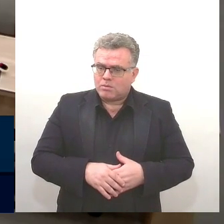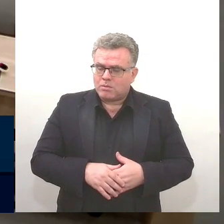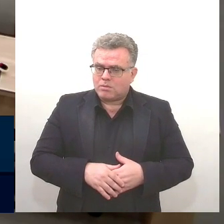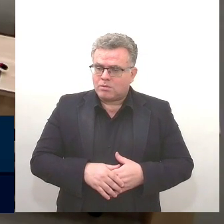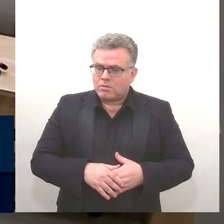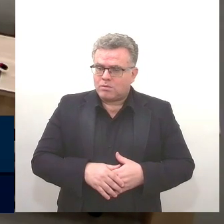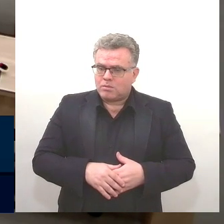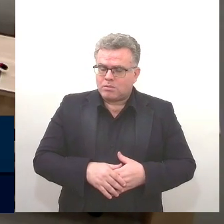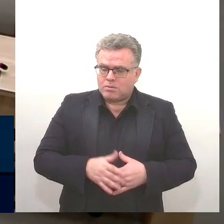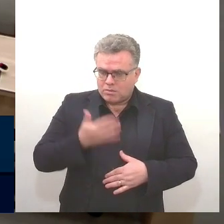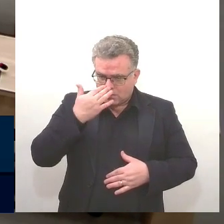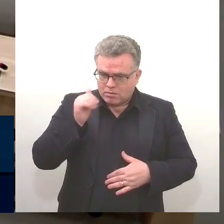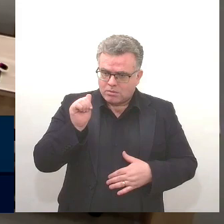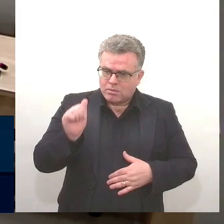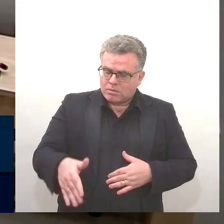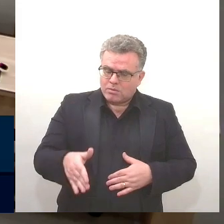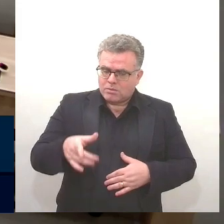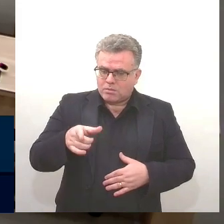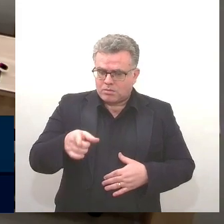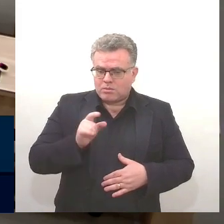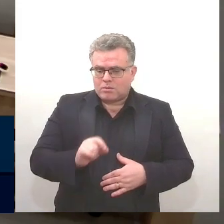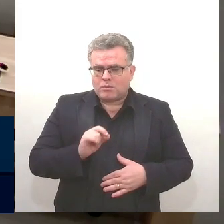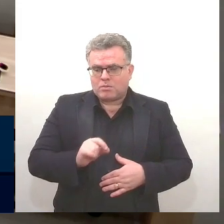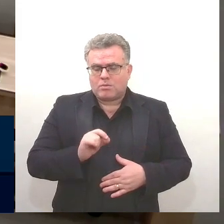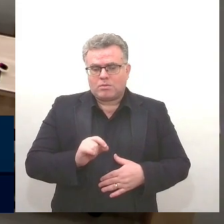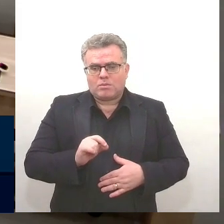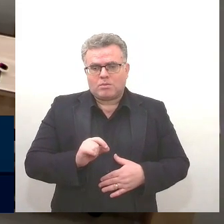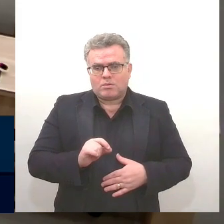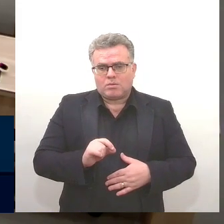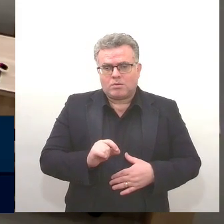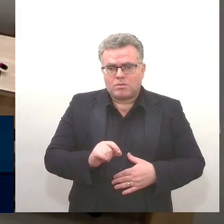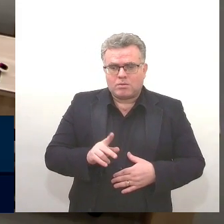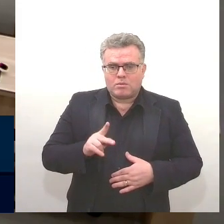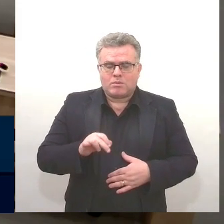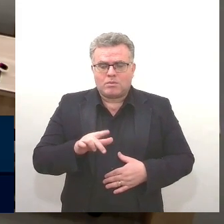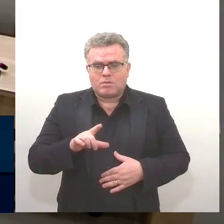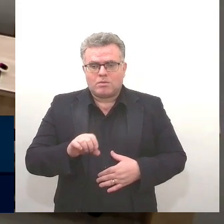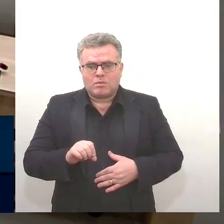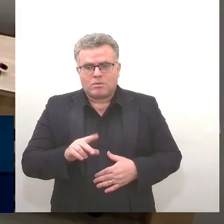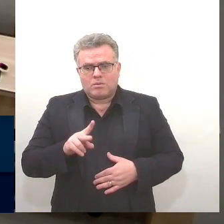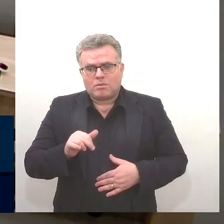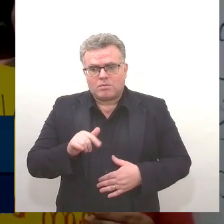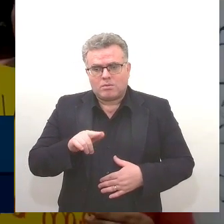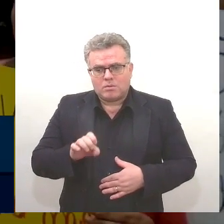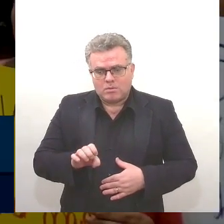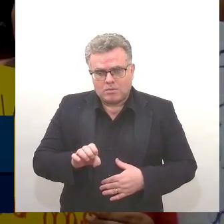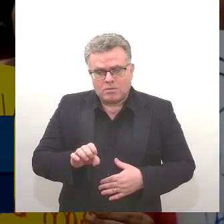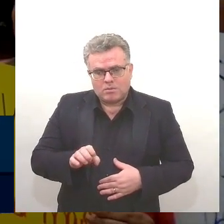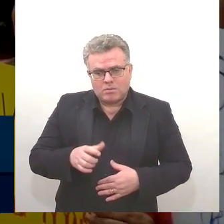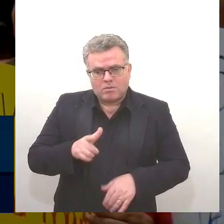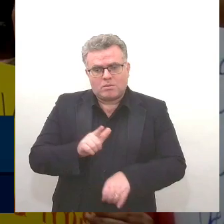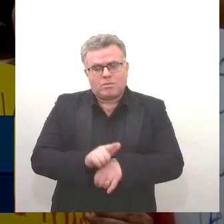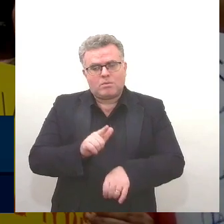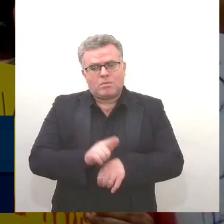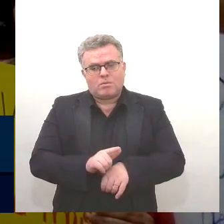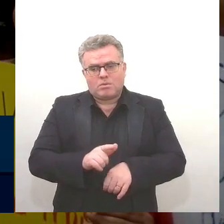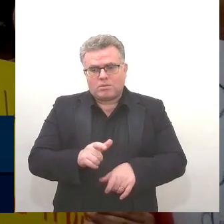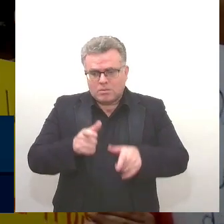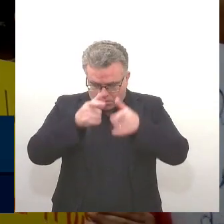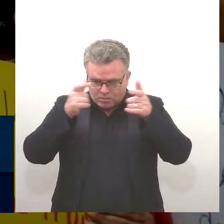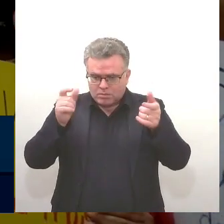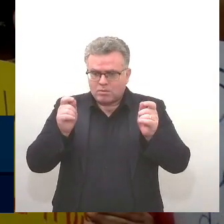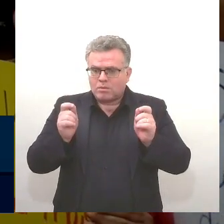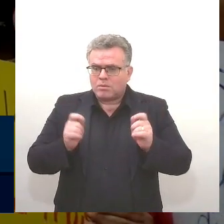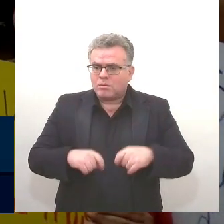viil pelo Senor Paulo do Vale Um Pistoleiro intelectual que de quro em 4 anos nos